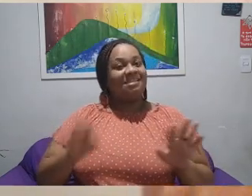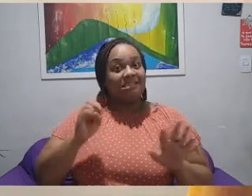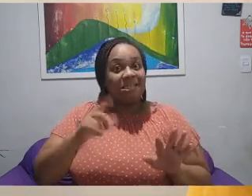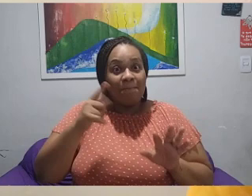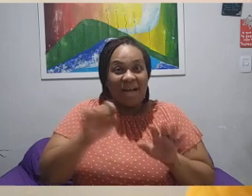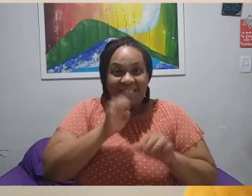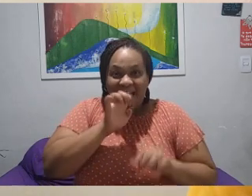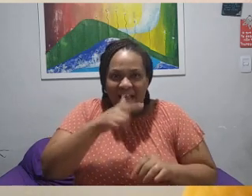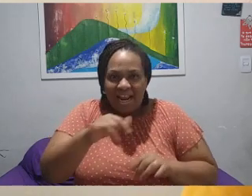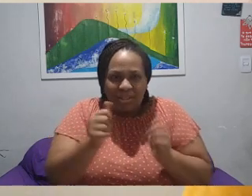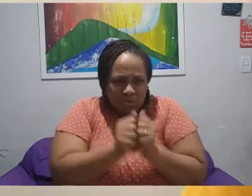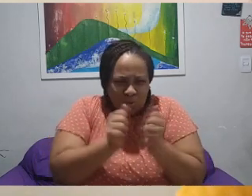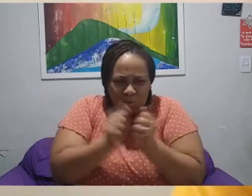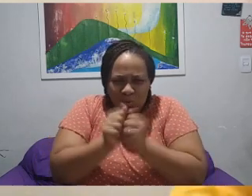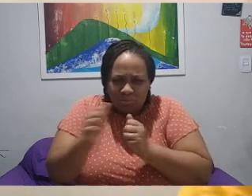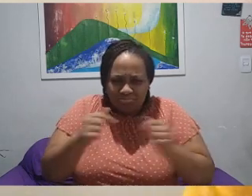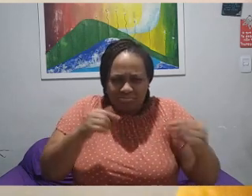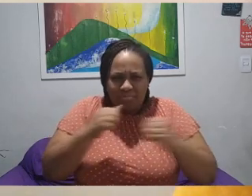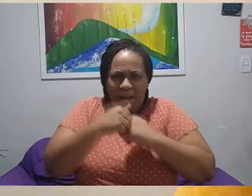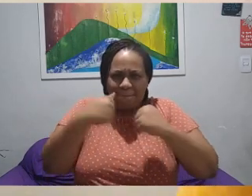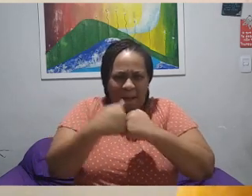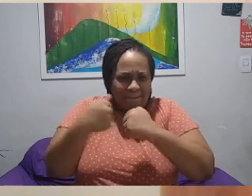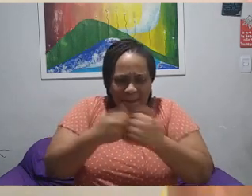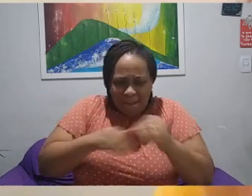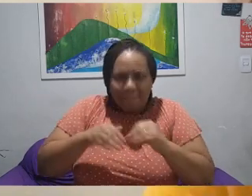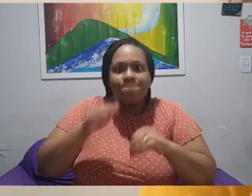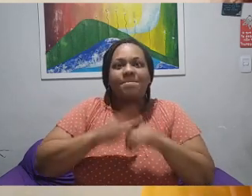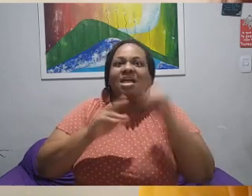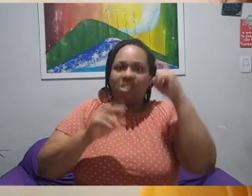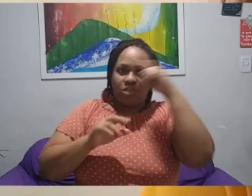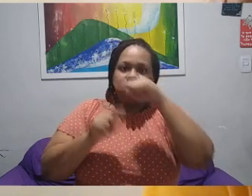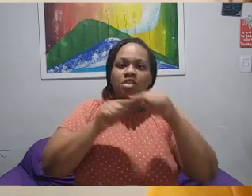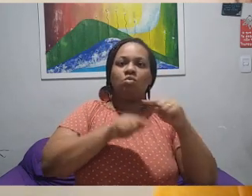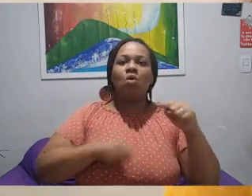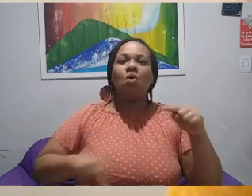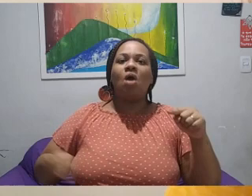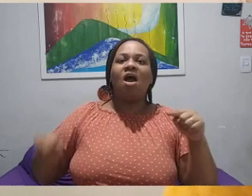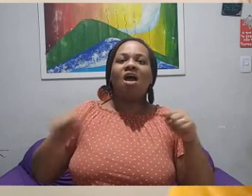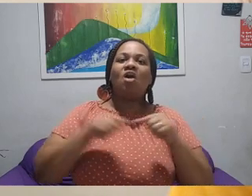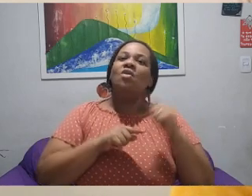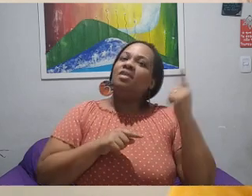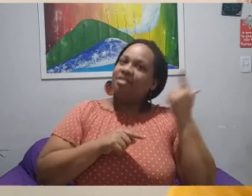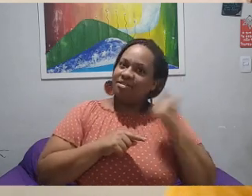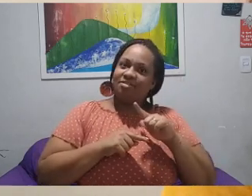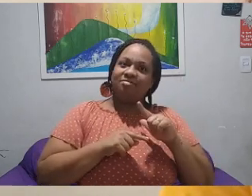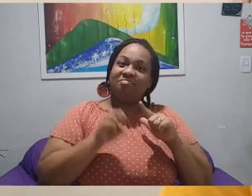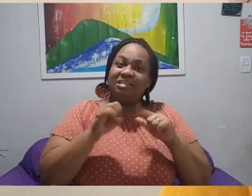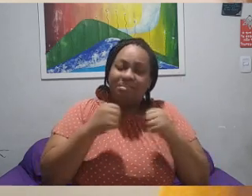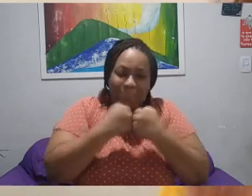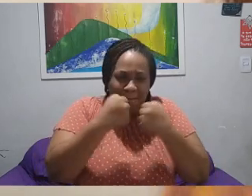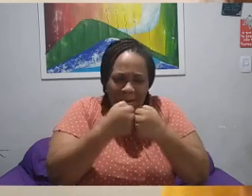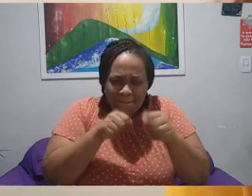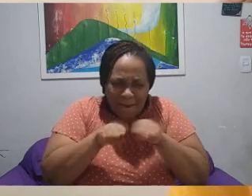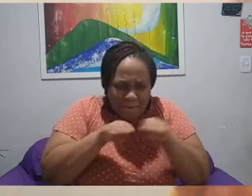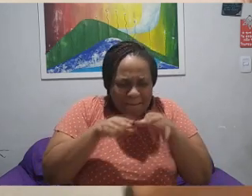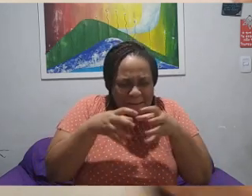assim. Quanto mais os elétrons se colidem, mais dificuldade a corrente elétrica vai ter em passar. E